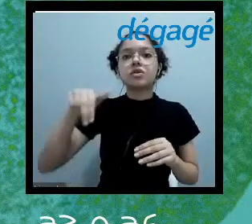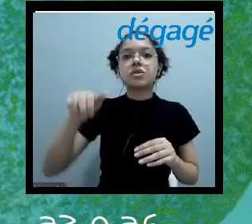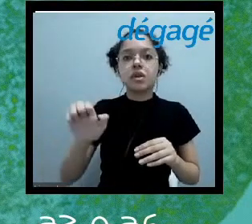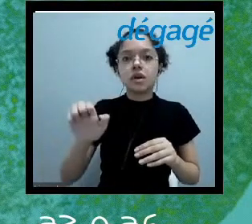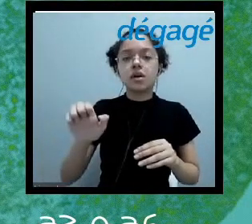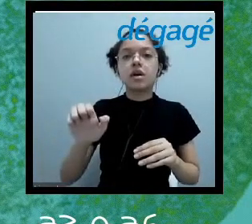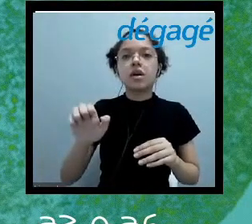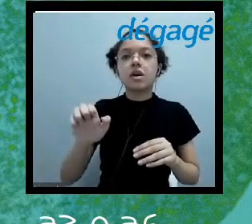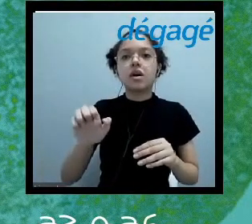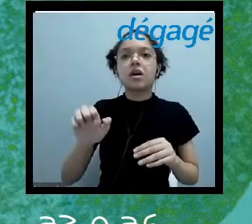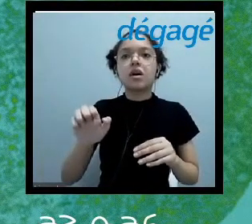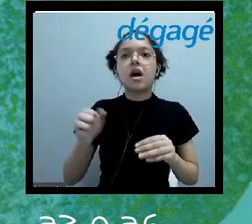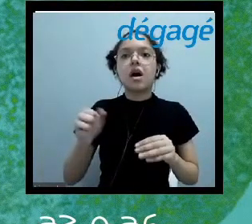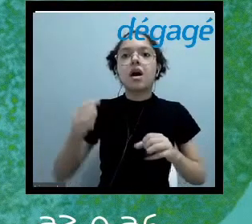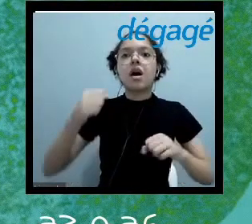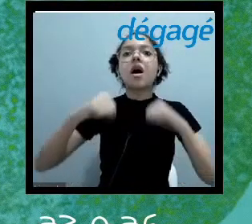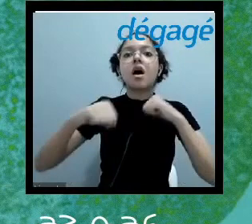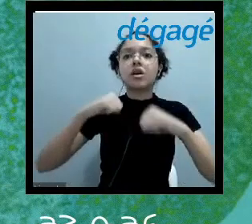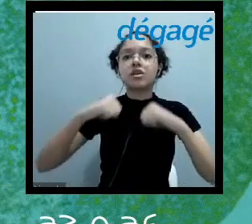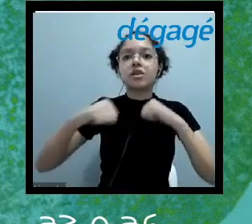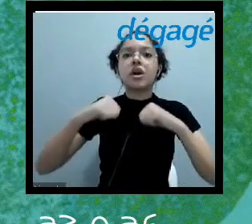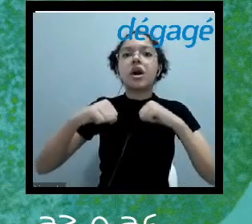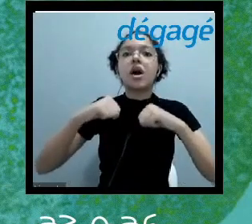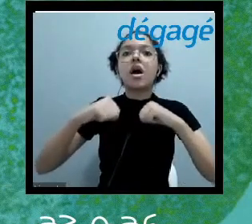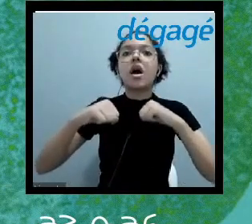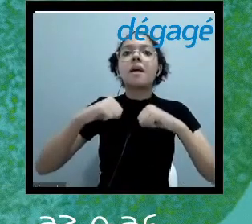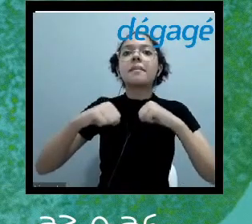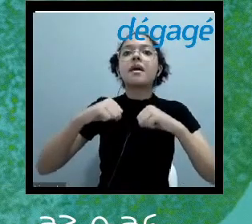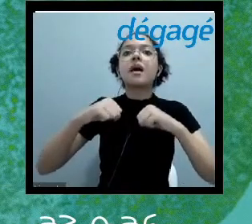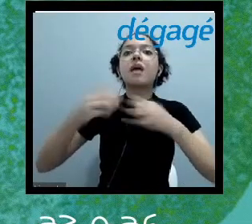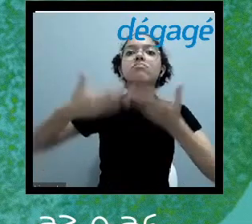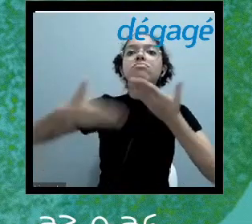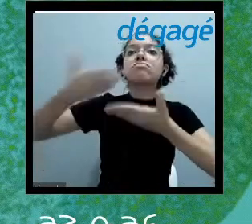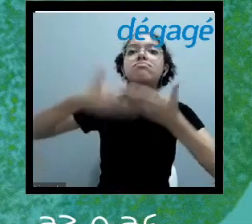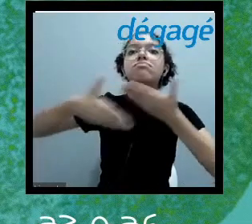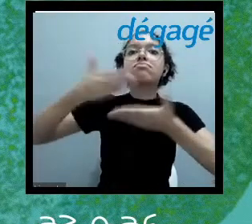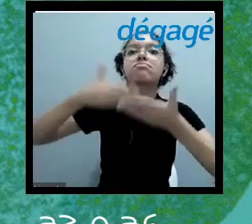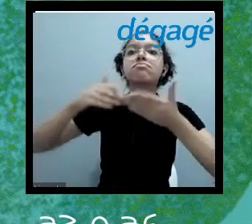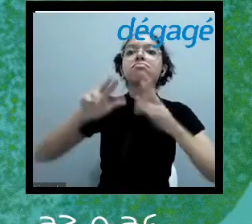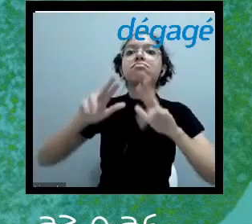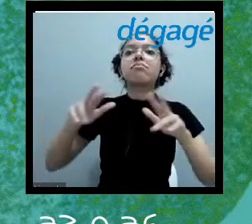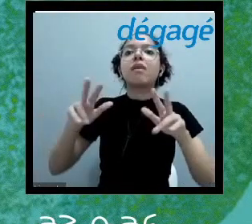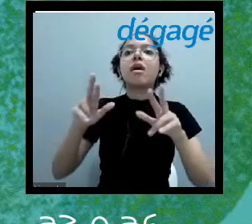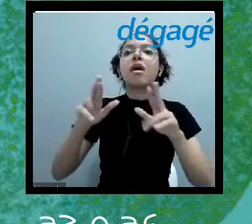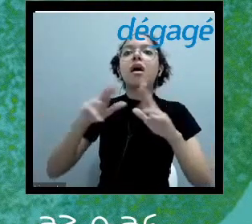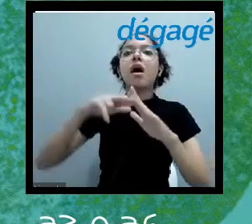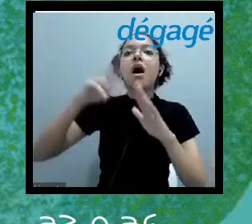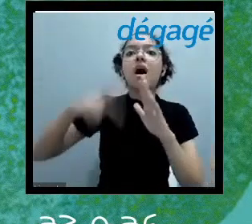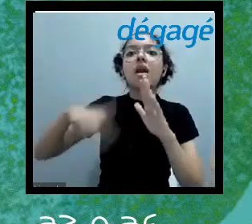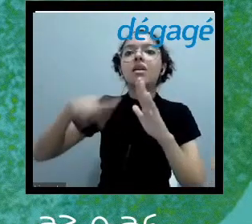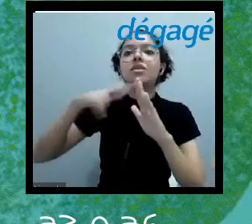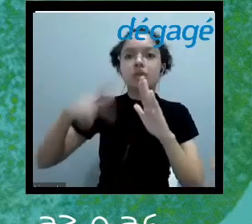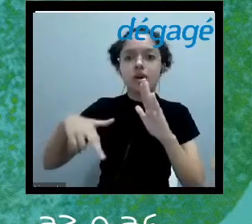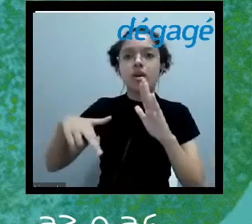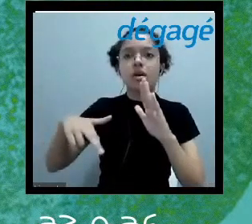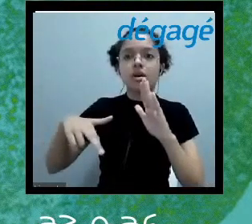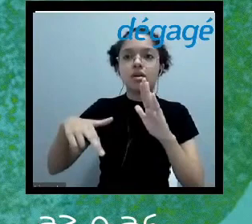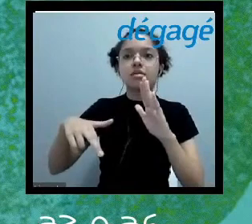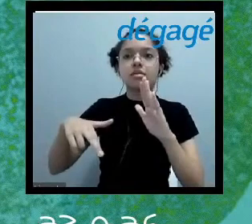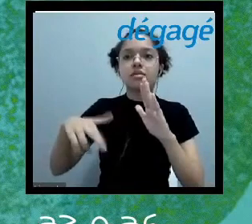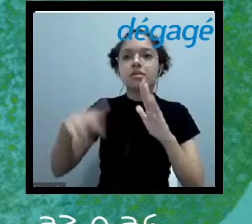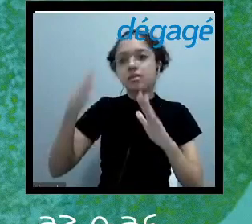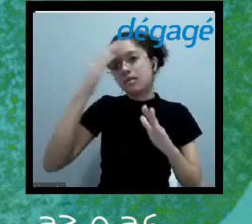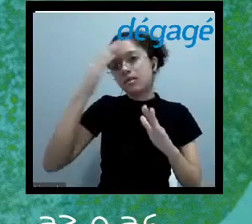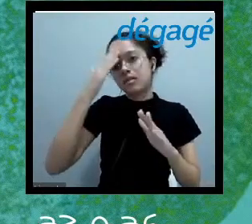numa dinâmica religiosa, sem necessariamente ser por um viés cristão fazer isso, né, somente pela arte, né, chegar ali, e aí, como é que